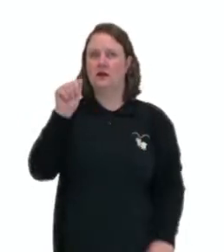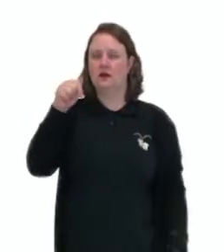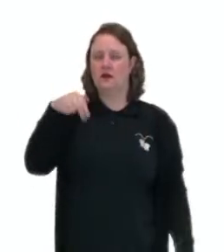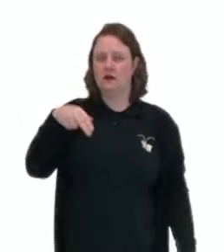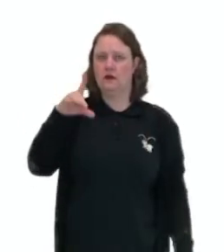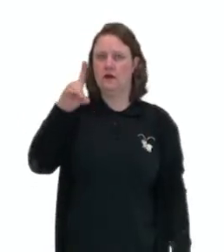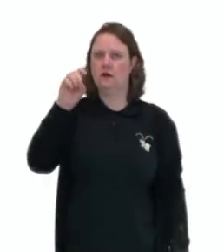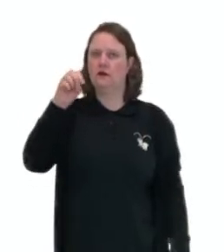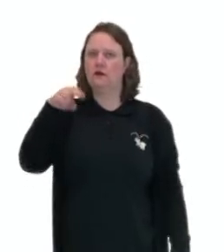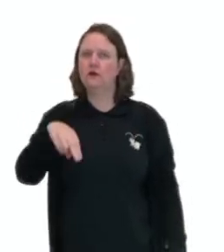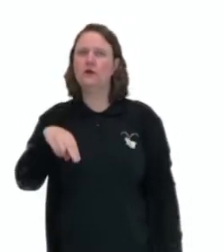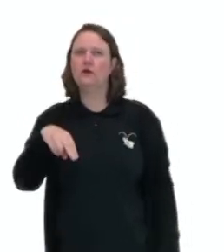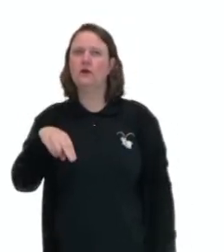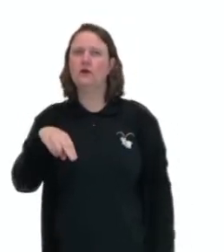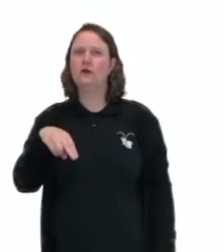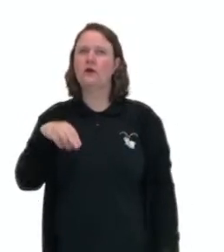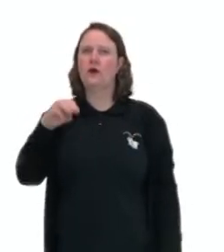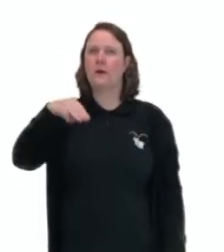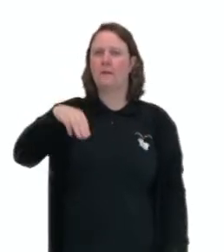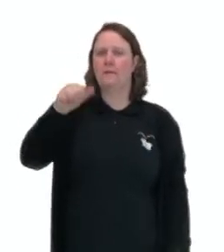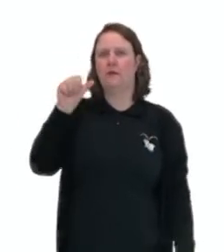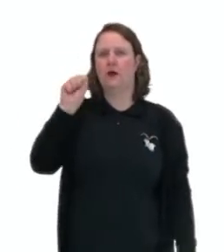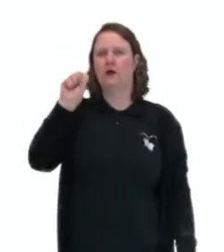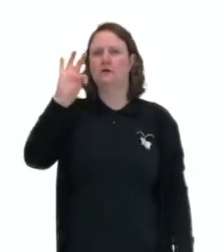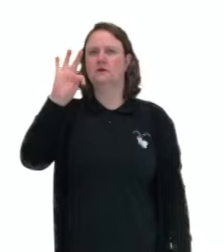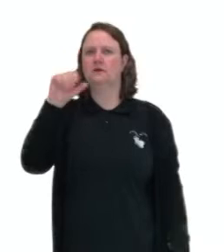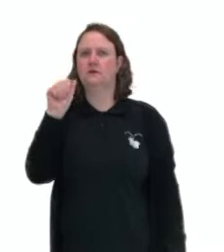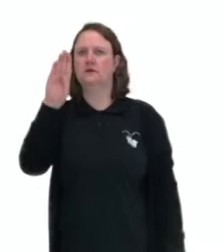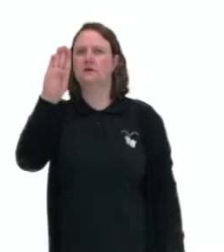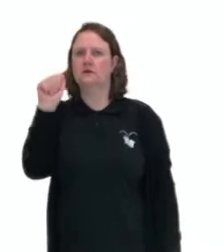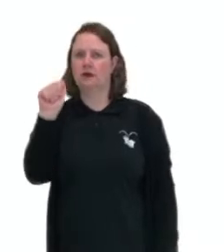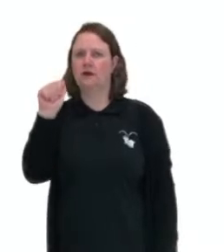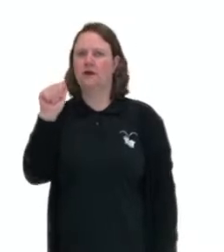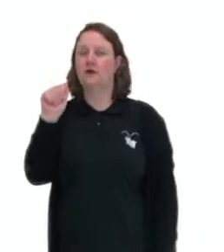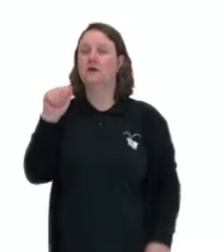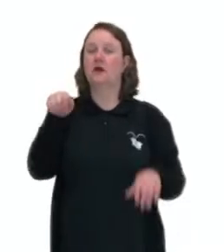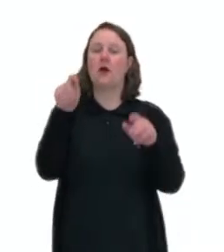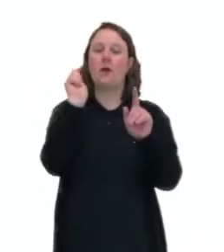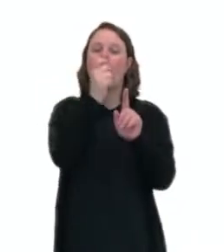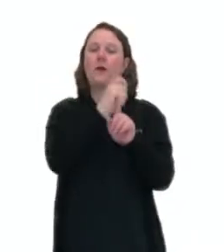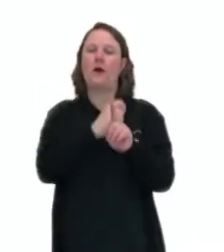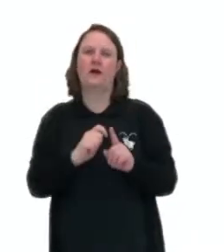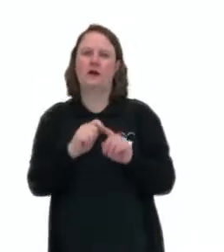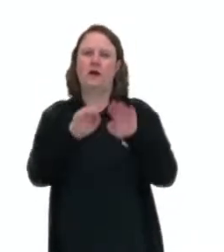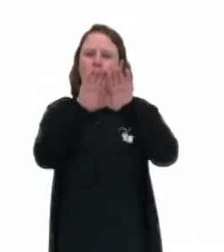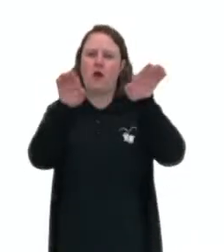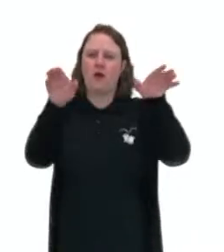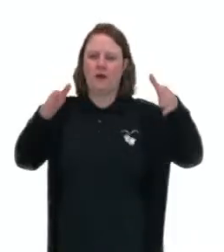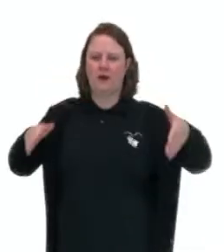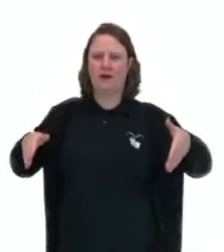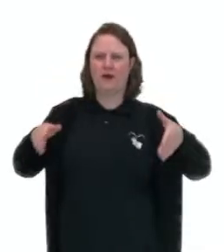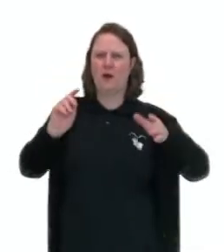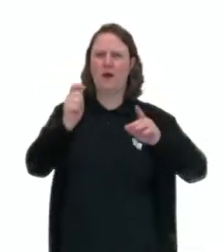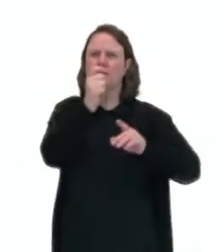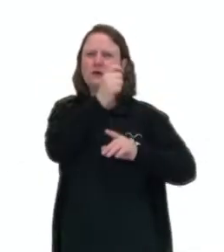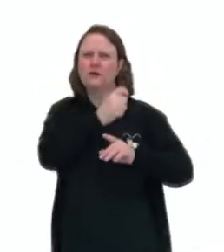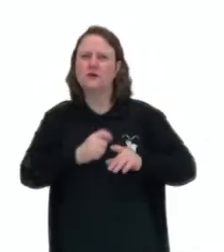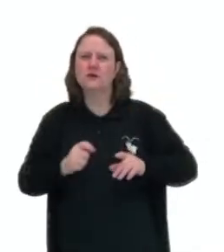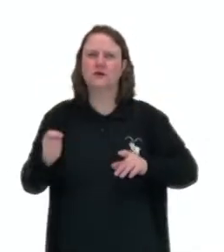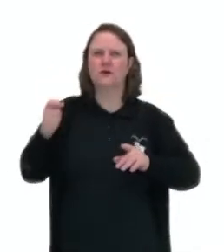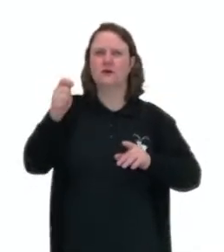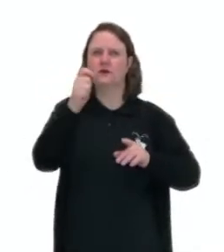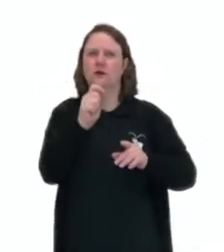uma escultura temporária, logo efêmera, que flutua no lago Serpentine.